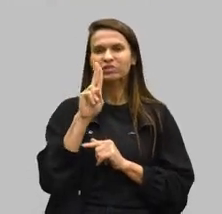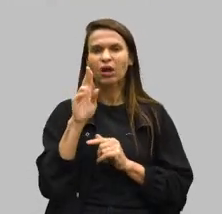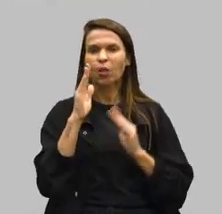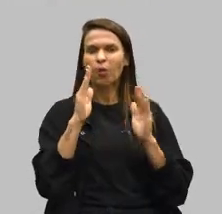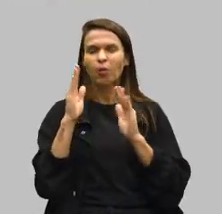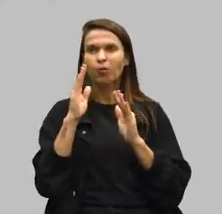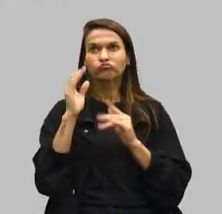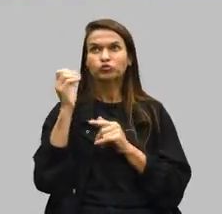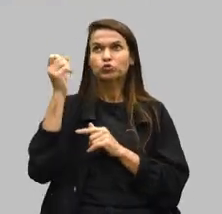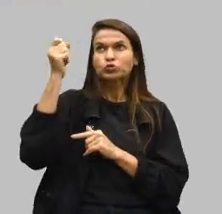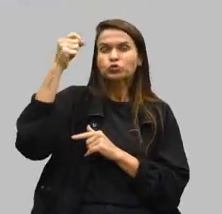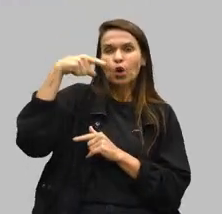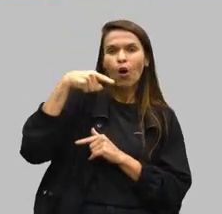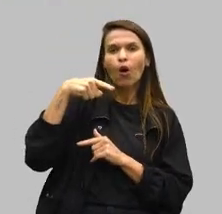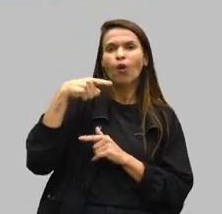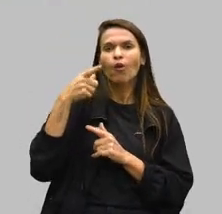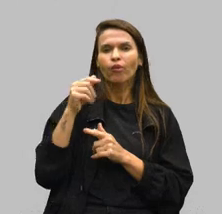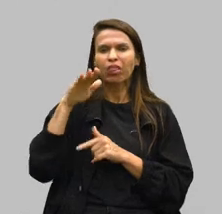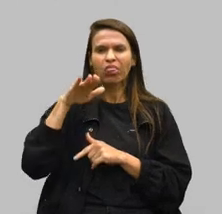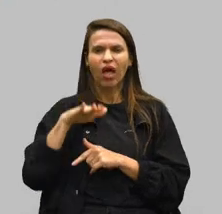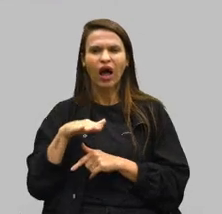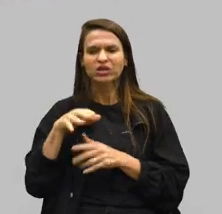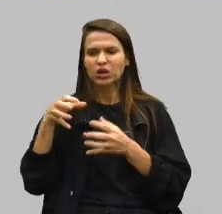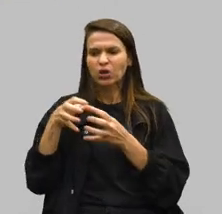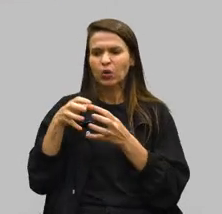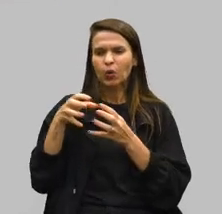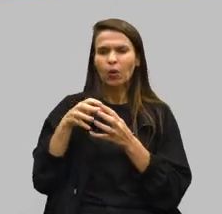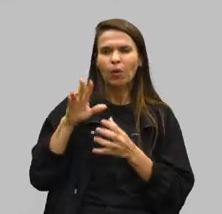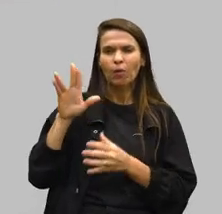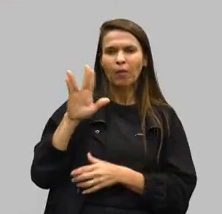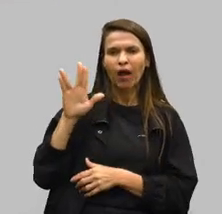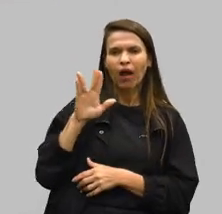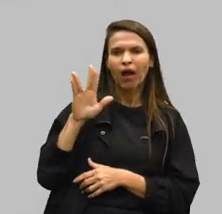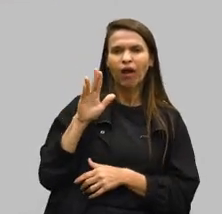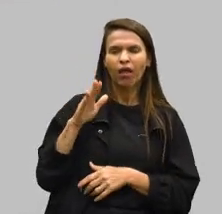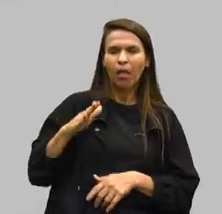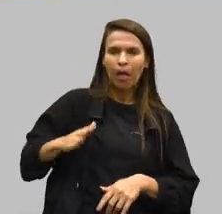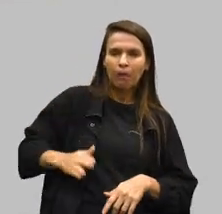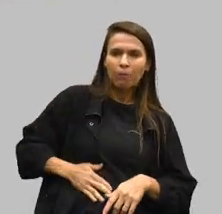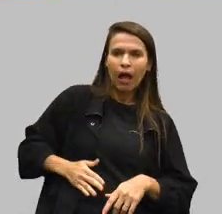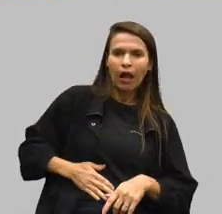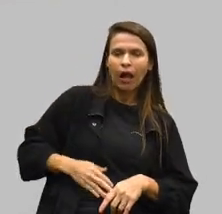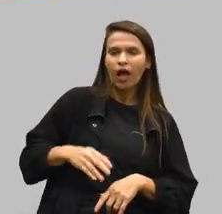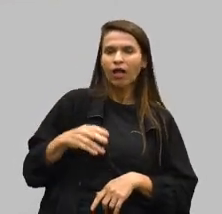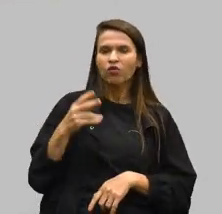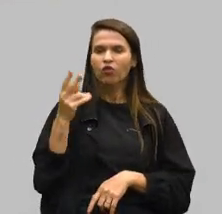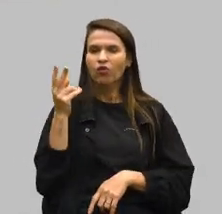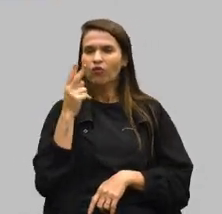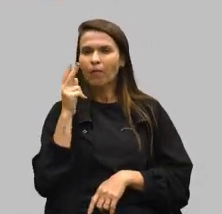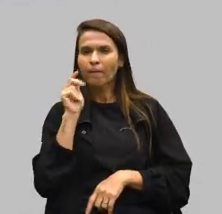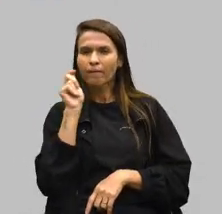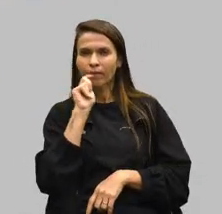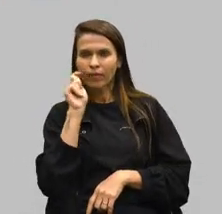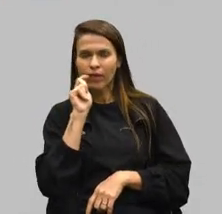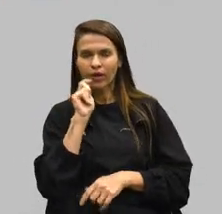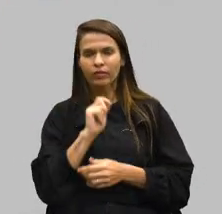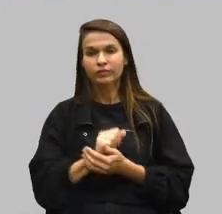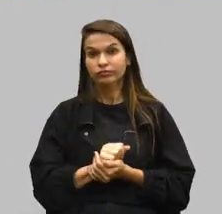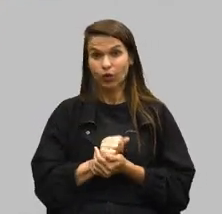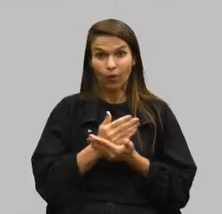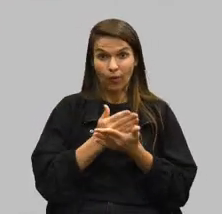luz do dia aqueles grupos de maconheiros malandros fumando eh eh maconha começa